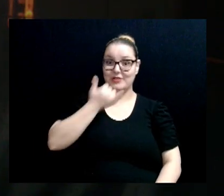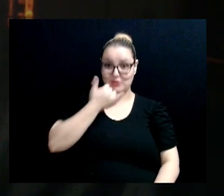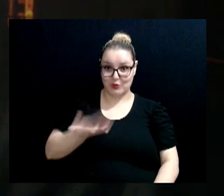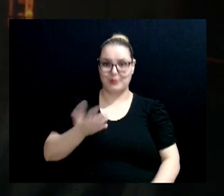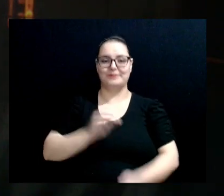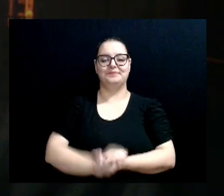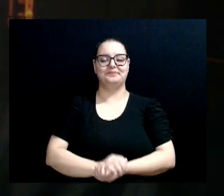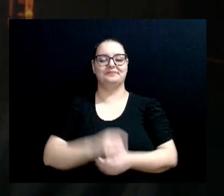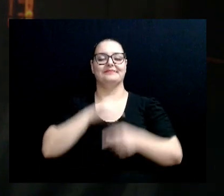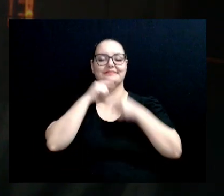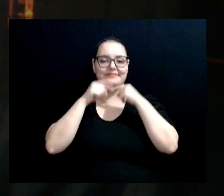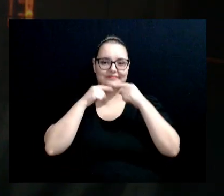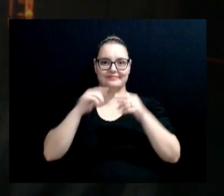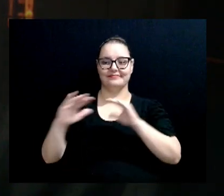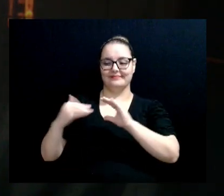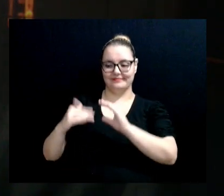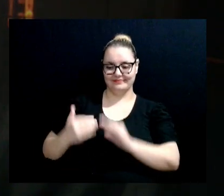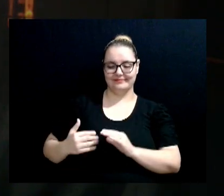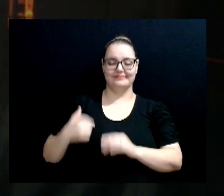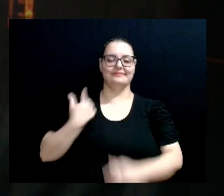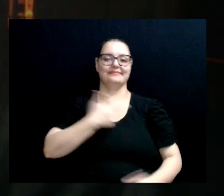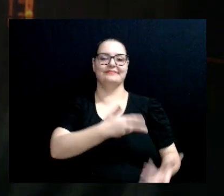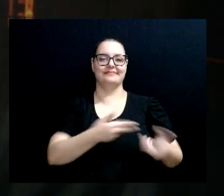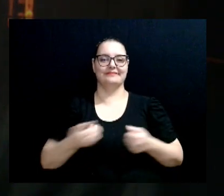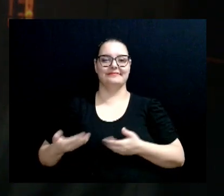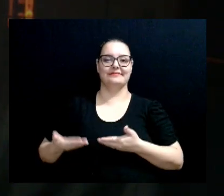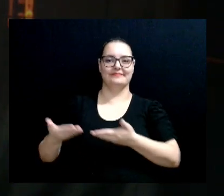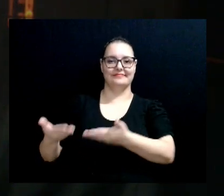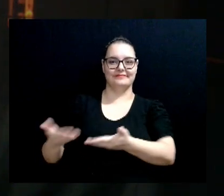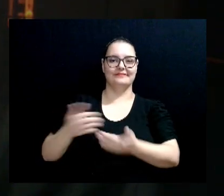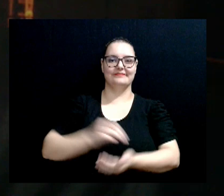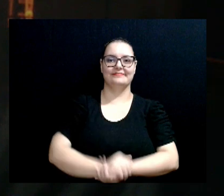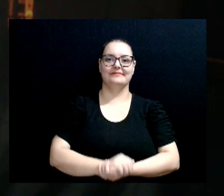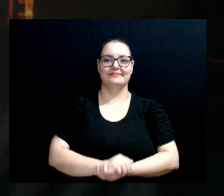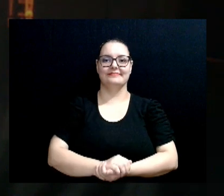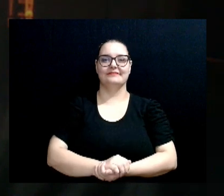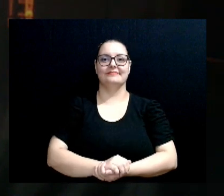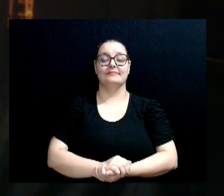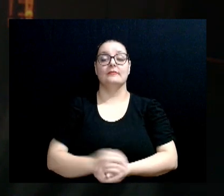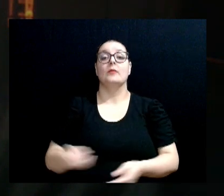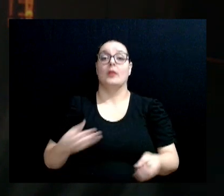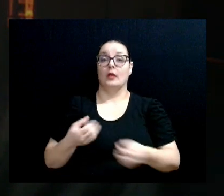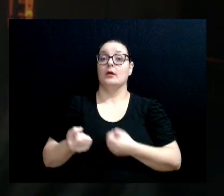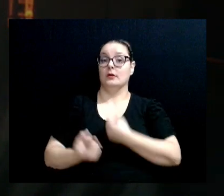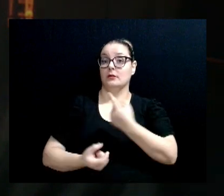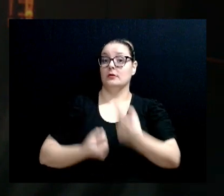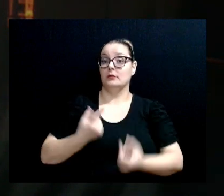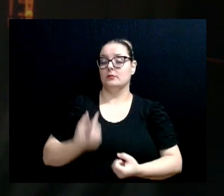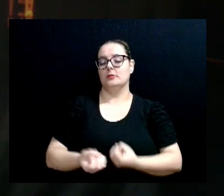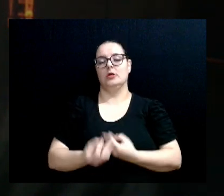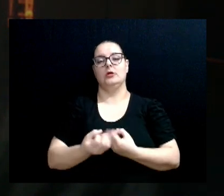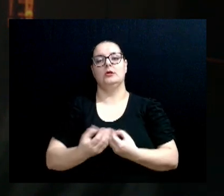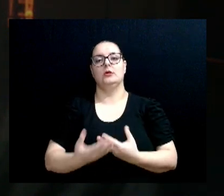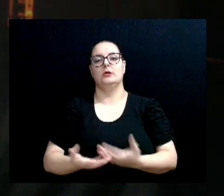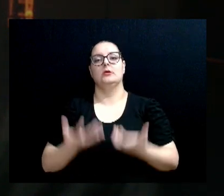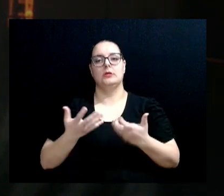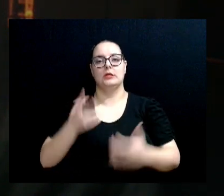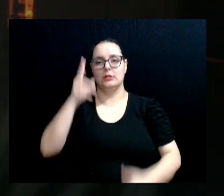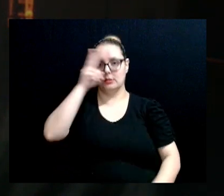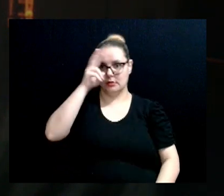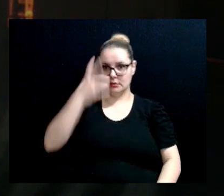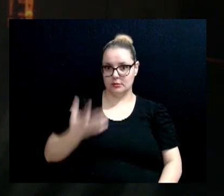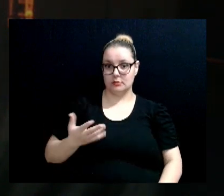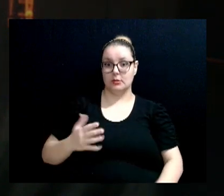estão a postos. Daqui a pouquinho a gente apresenta elas para vocês. Agora a gente atualiza algumas informações e quero lembrar que a Câmara de